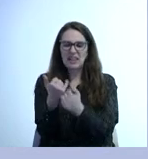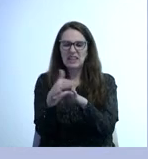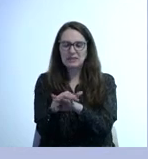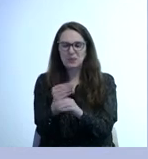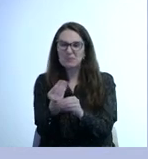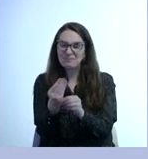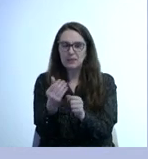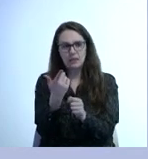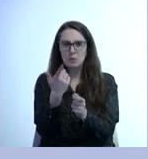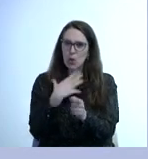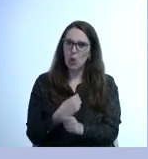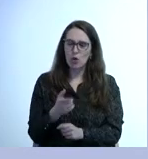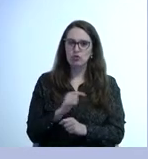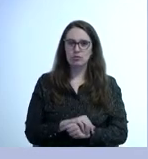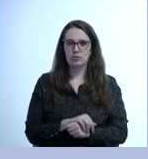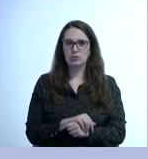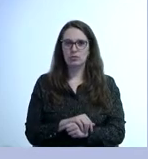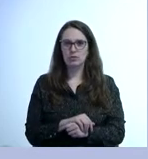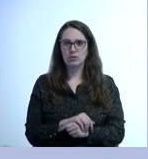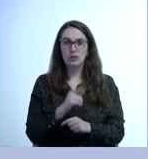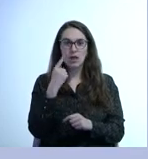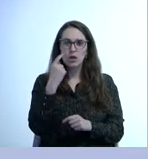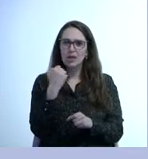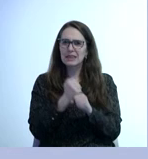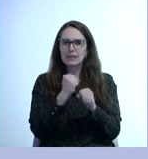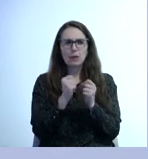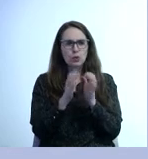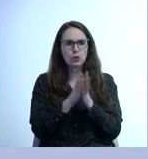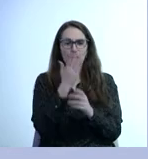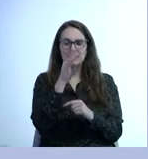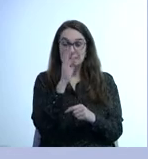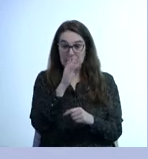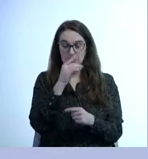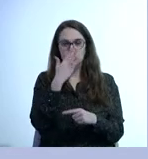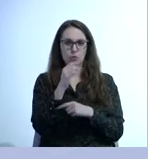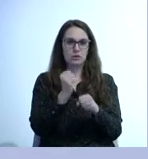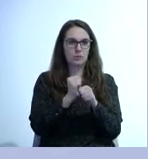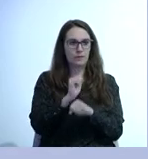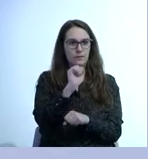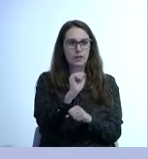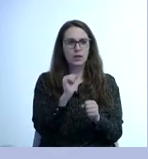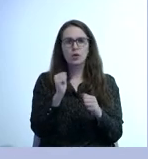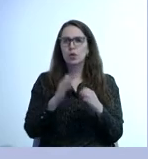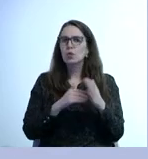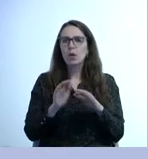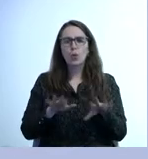agora. Isso percorre todo o trabalho, e seja qual for o tipo de